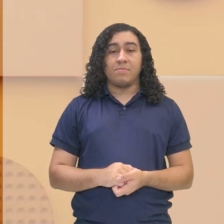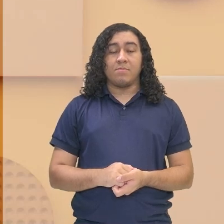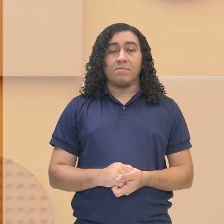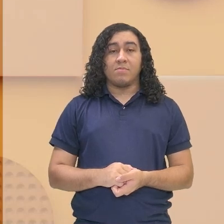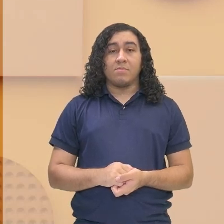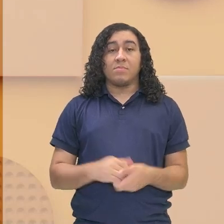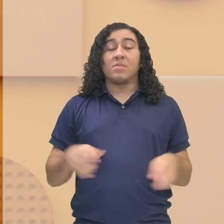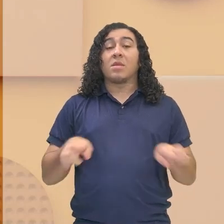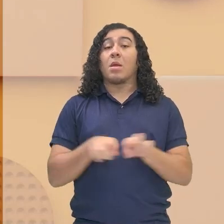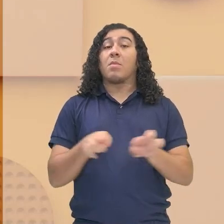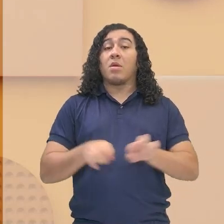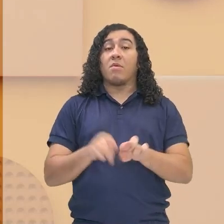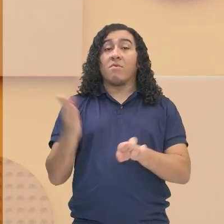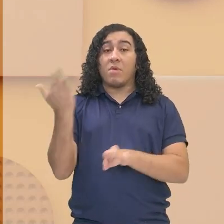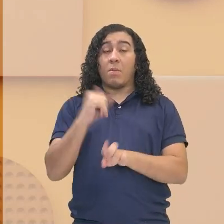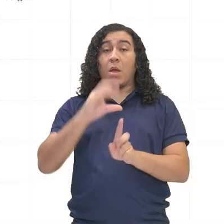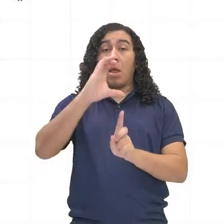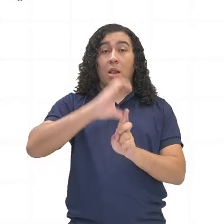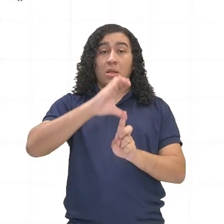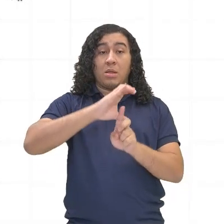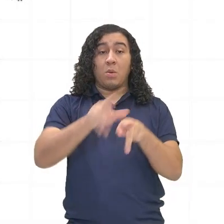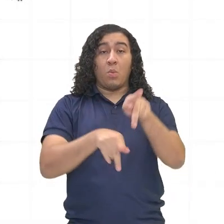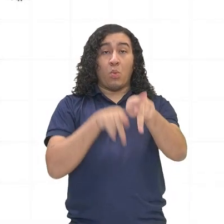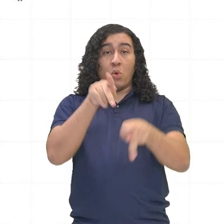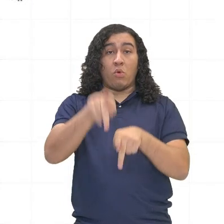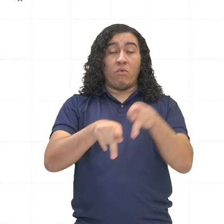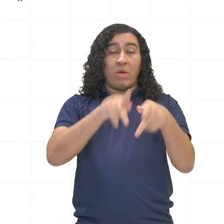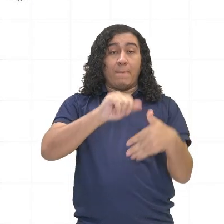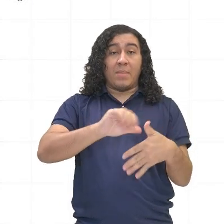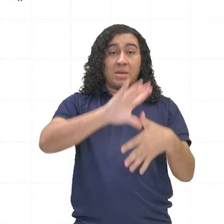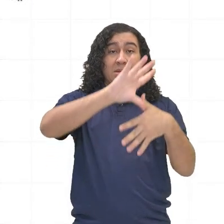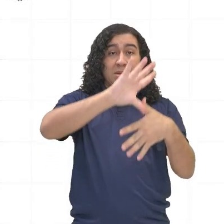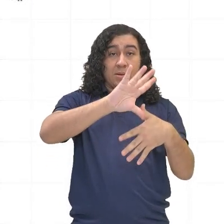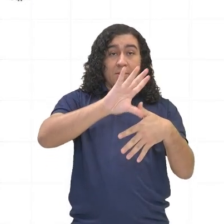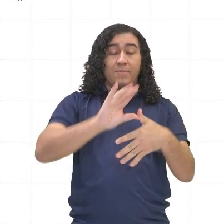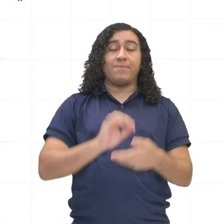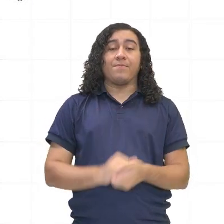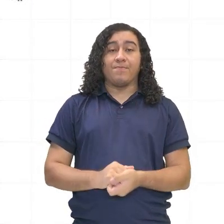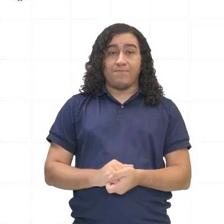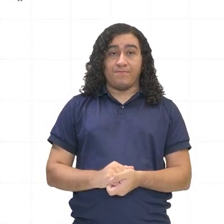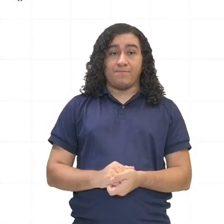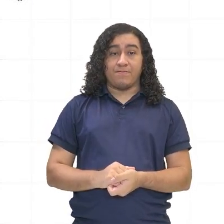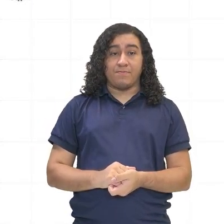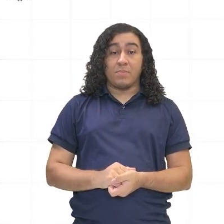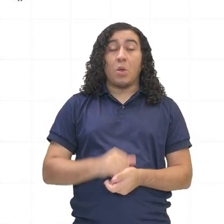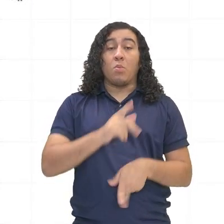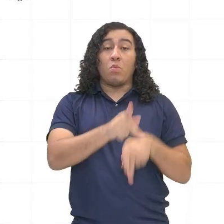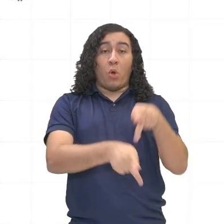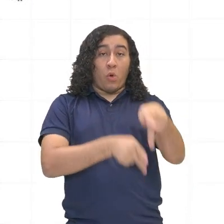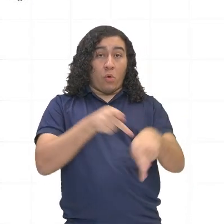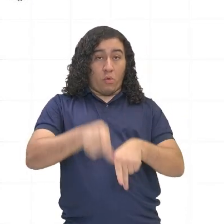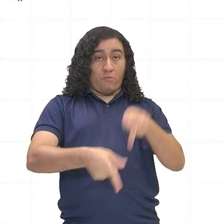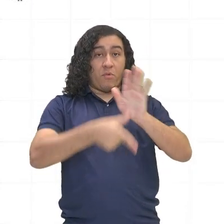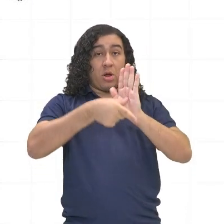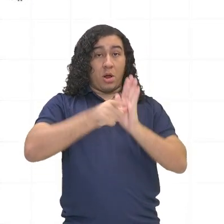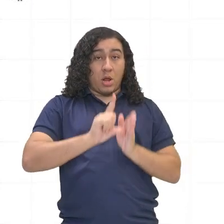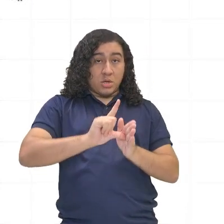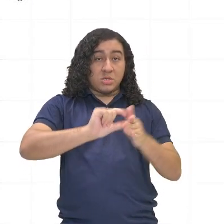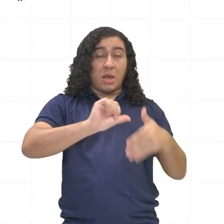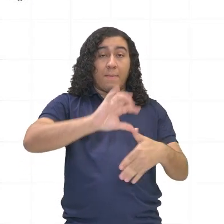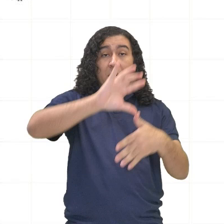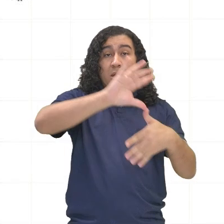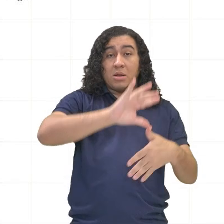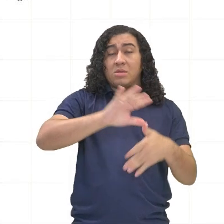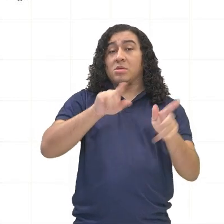dos povos da América. Olha só, os antigos habitantes da América, eles também